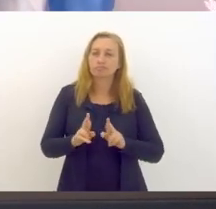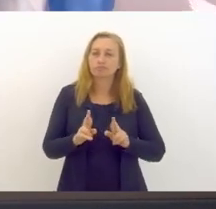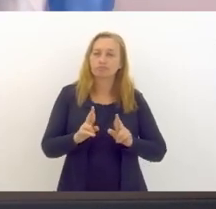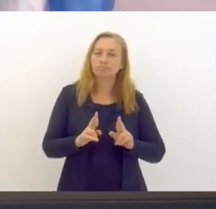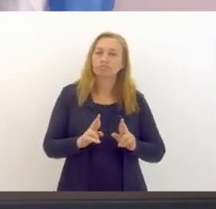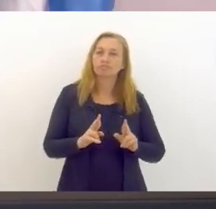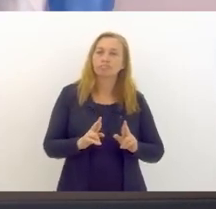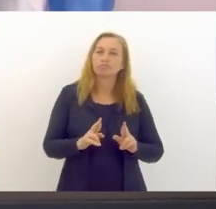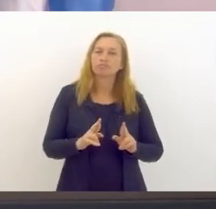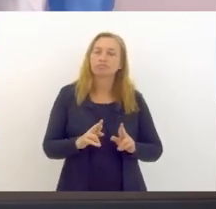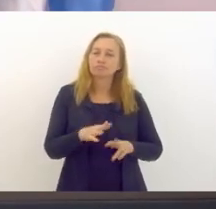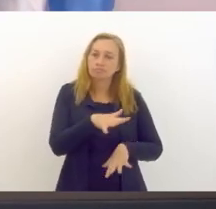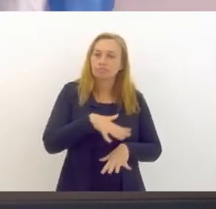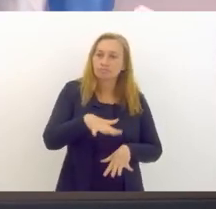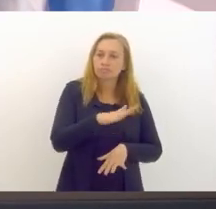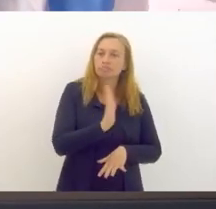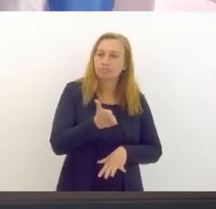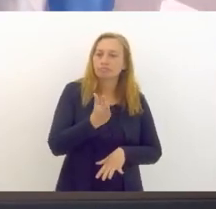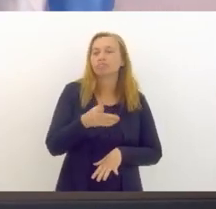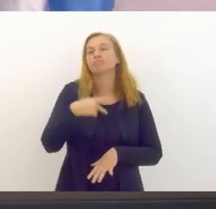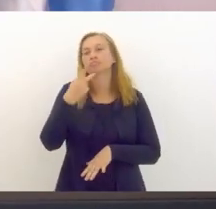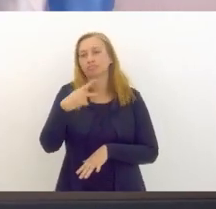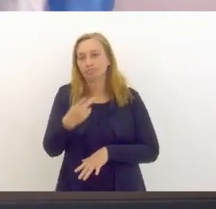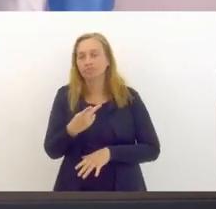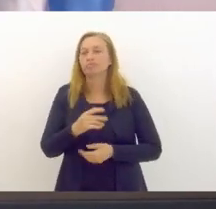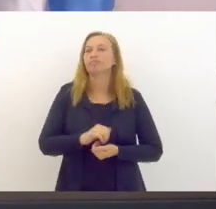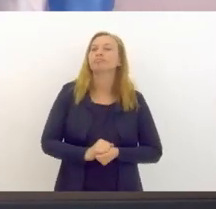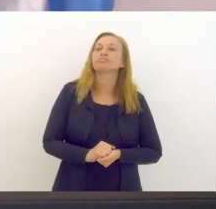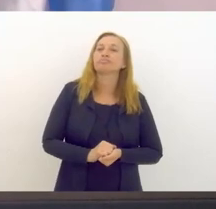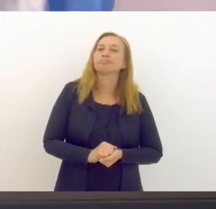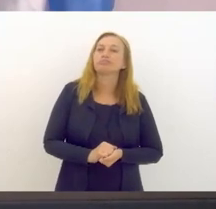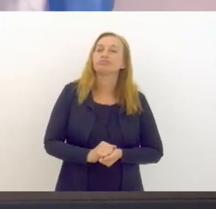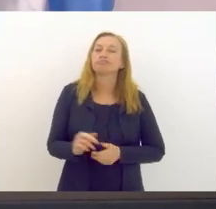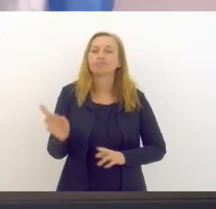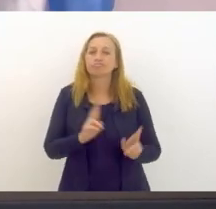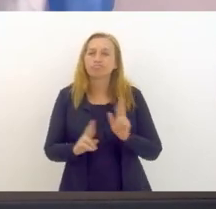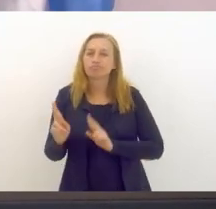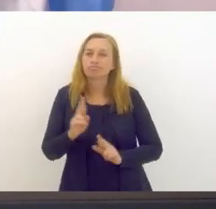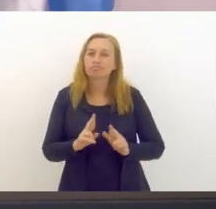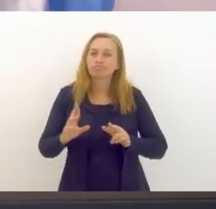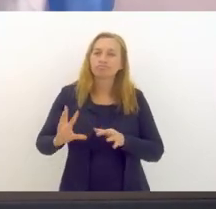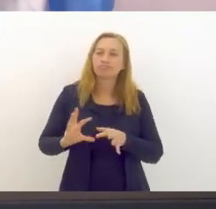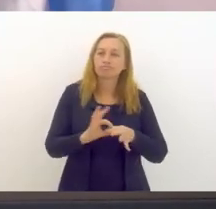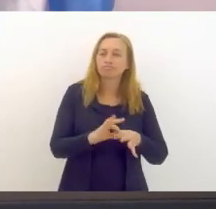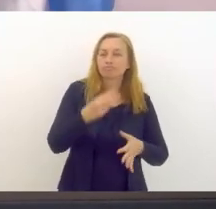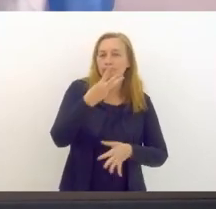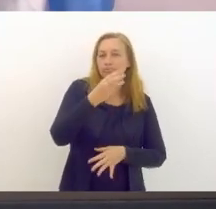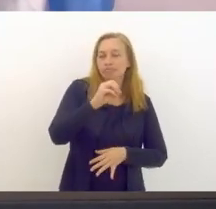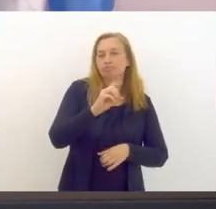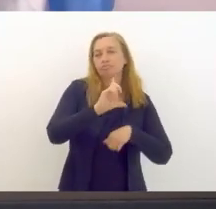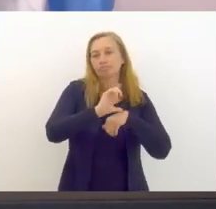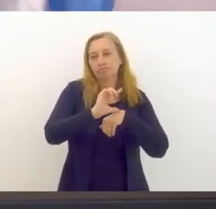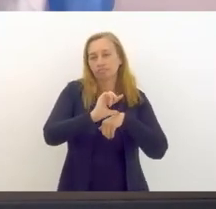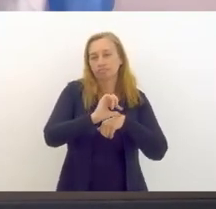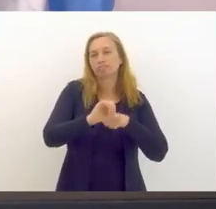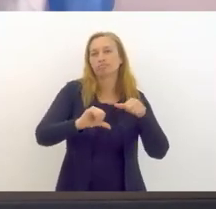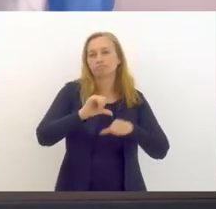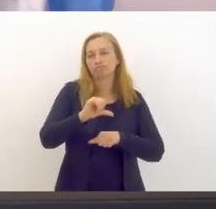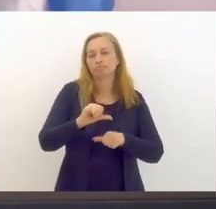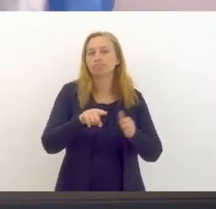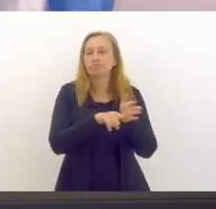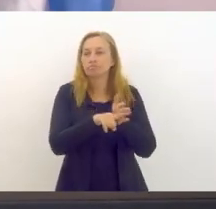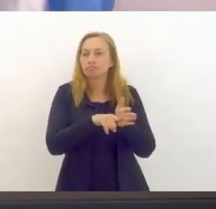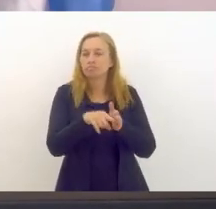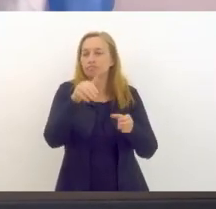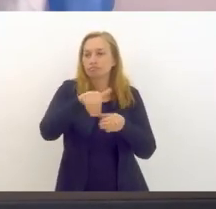alguma forma, que a gente já vinha conversando, né, com relação à migração para 30 horas, ao calendário da consulta